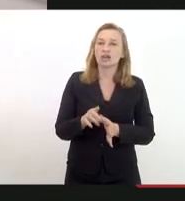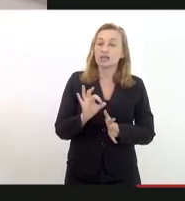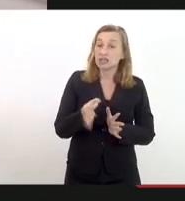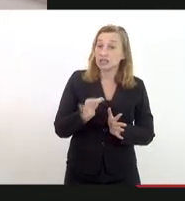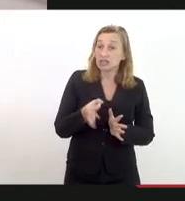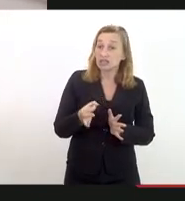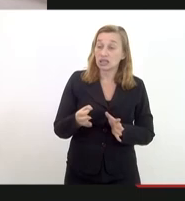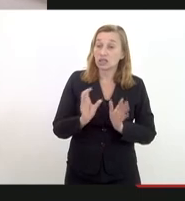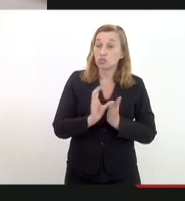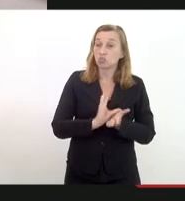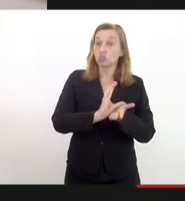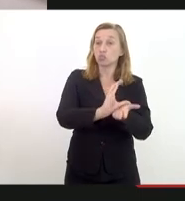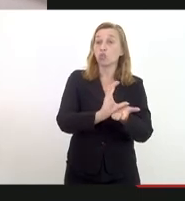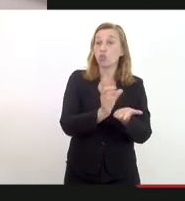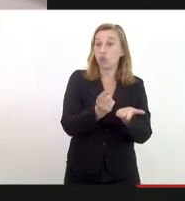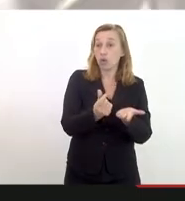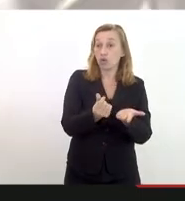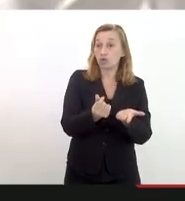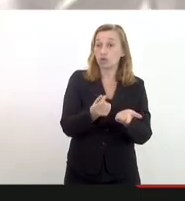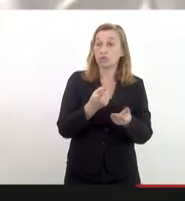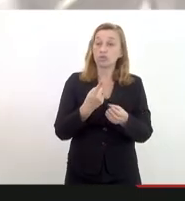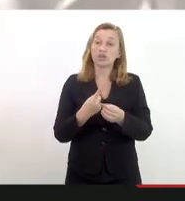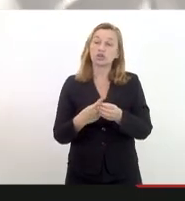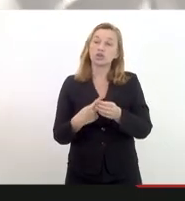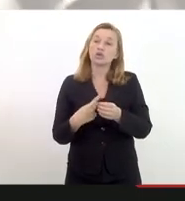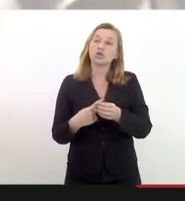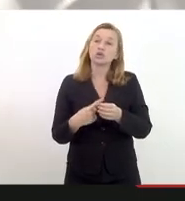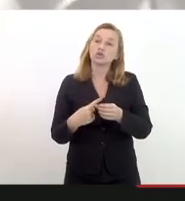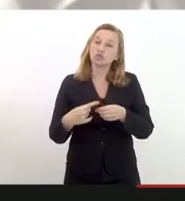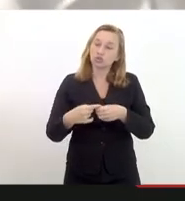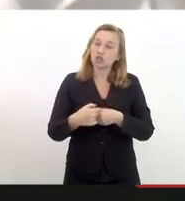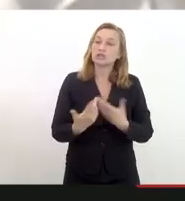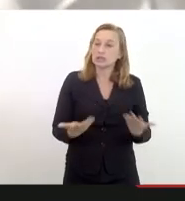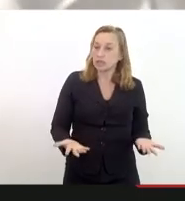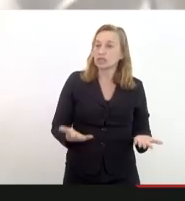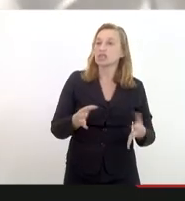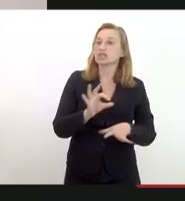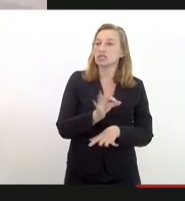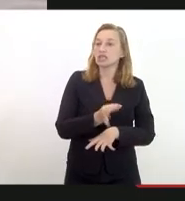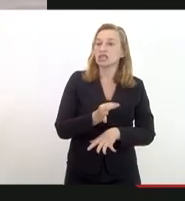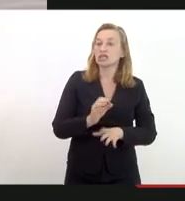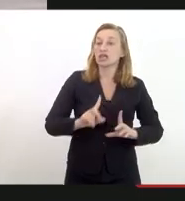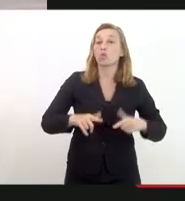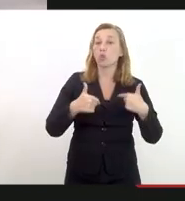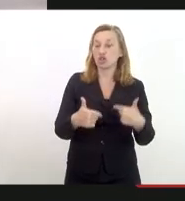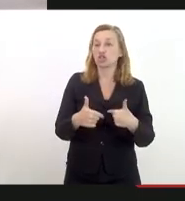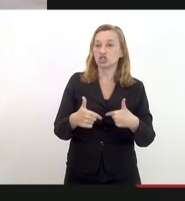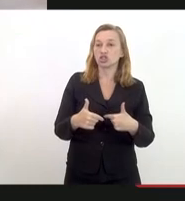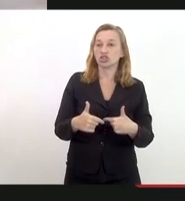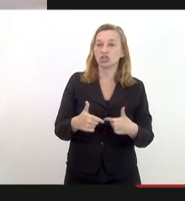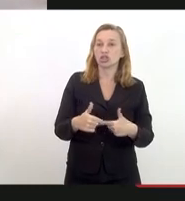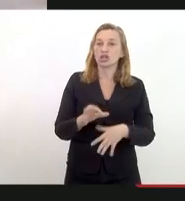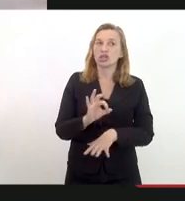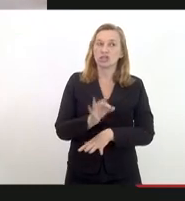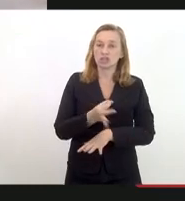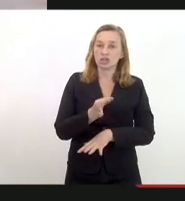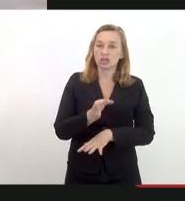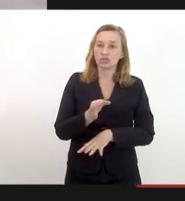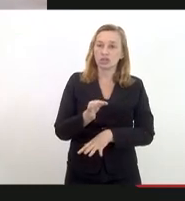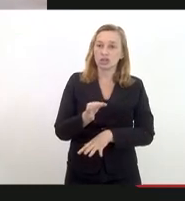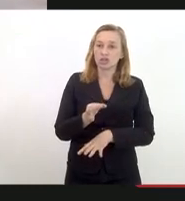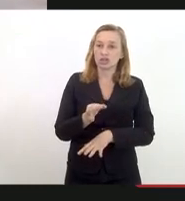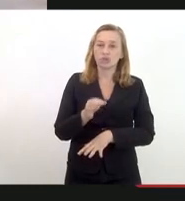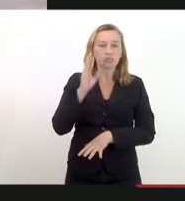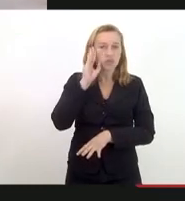do recurso para os municípios, considerando que era uma ação definitivamente exclusiva